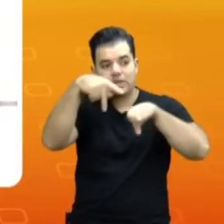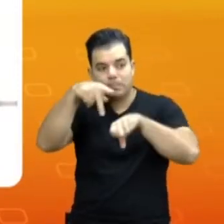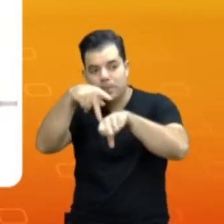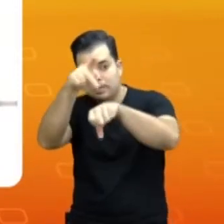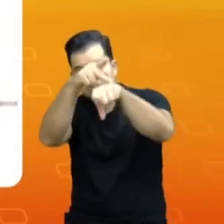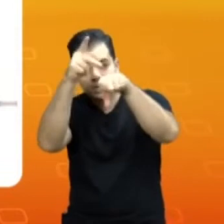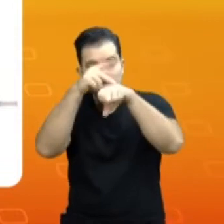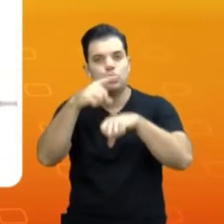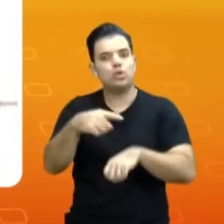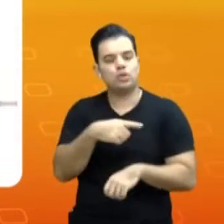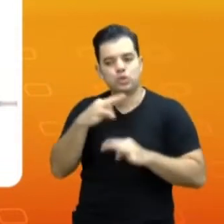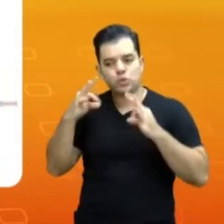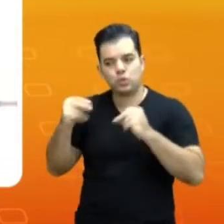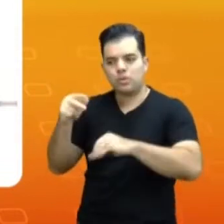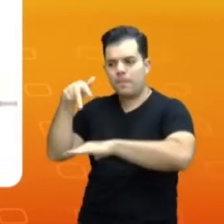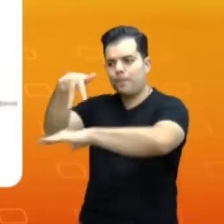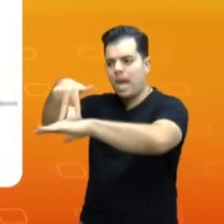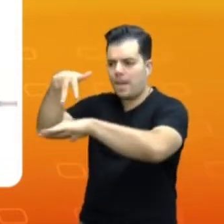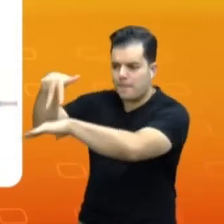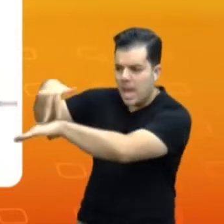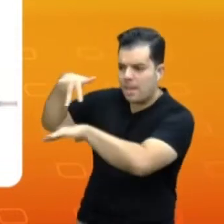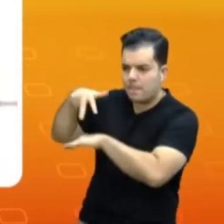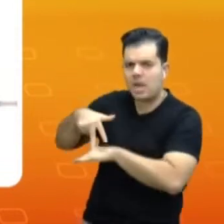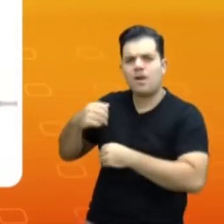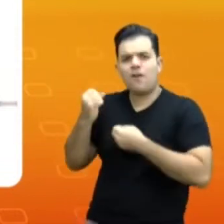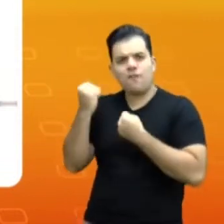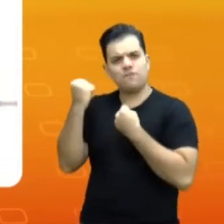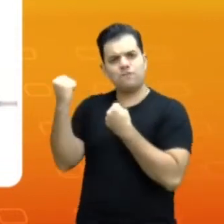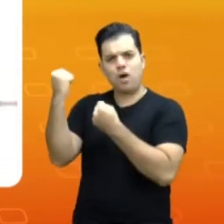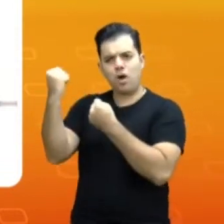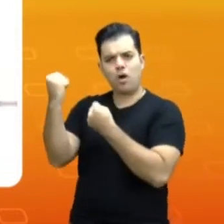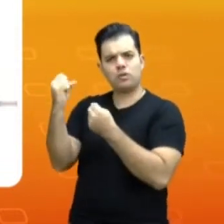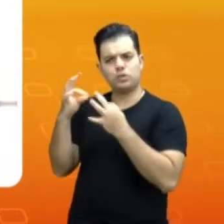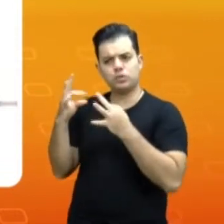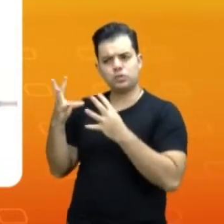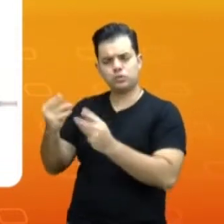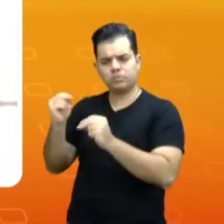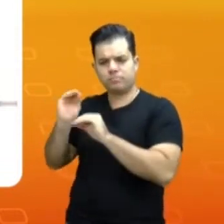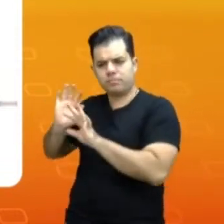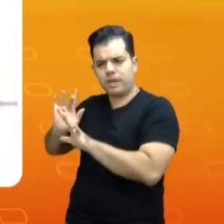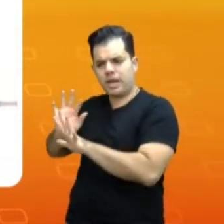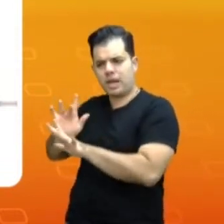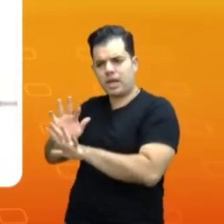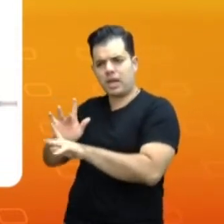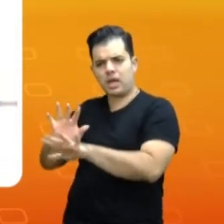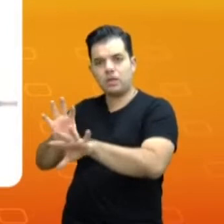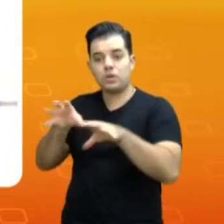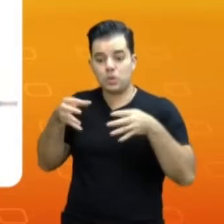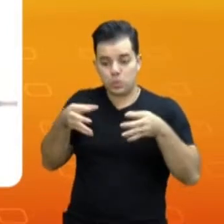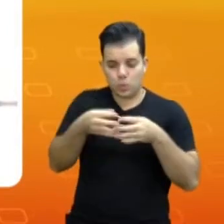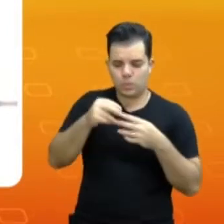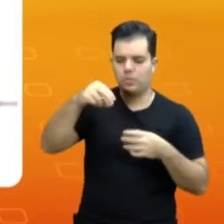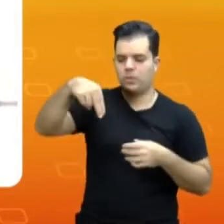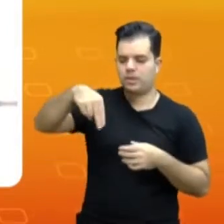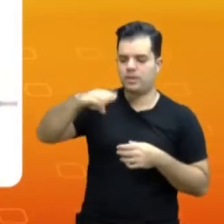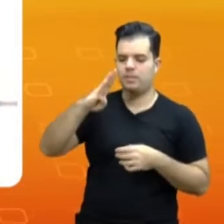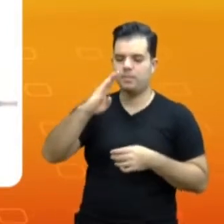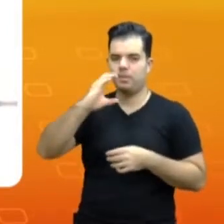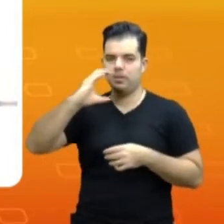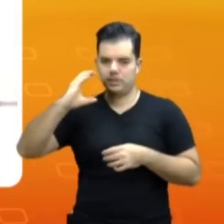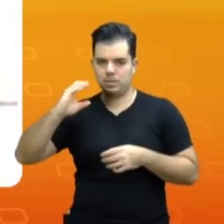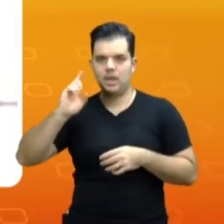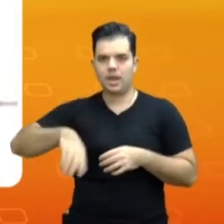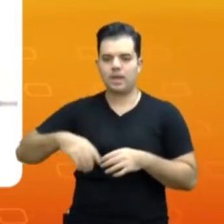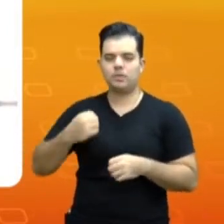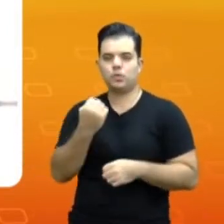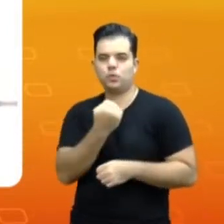estarem presentes muito fortemente dentro dos Jogos Olímpicos. Então, assim, a NBC, que vai com número